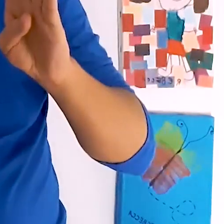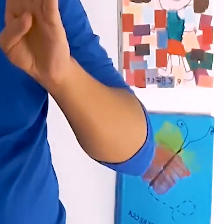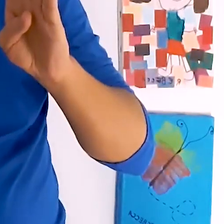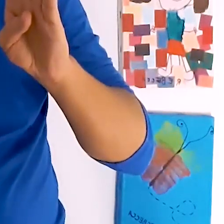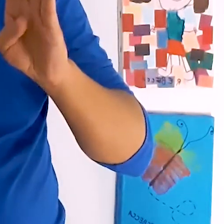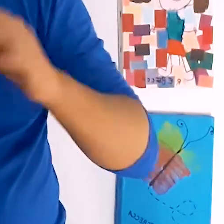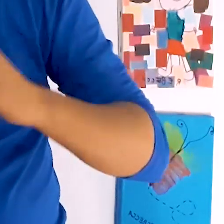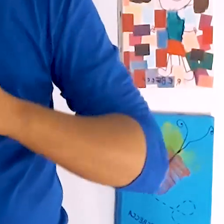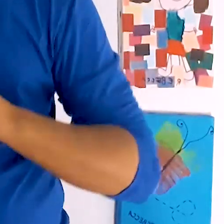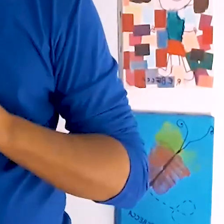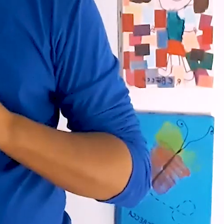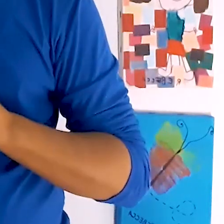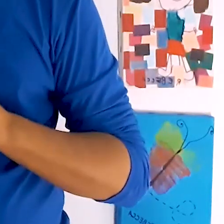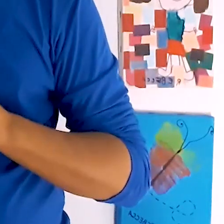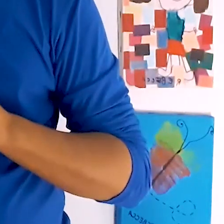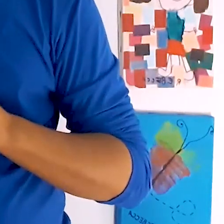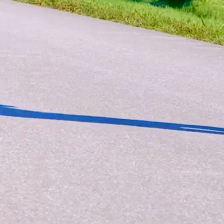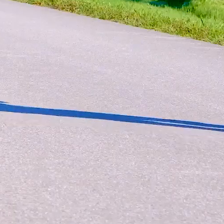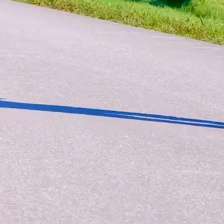Patins.